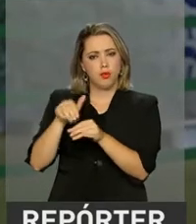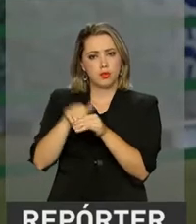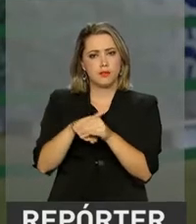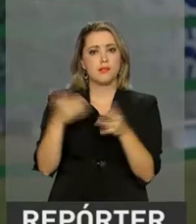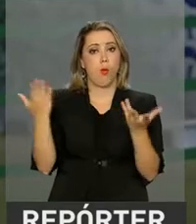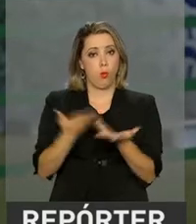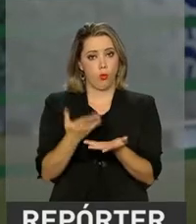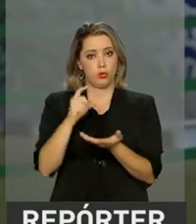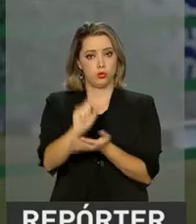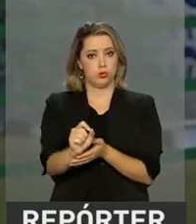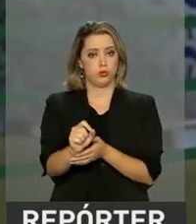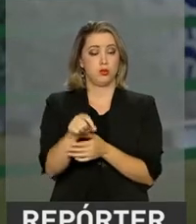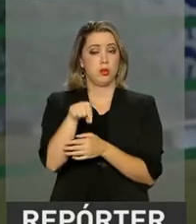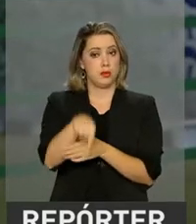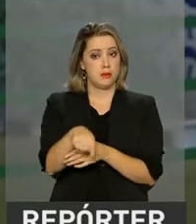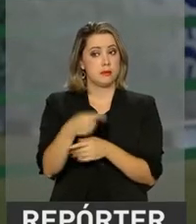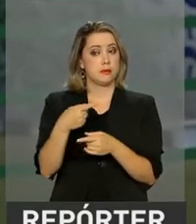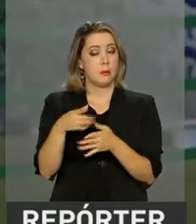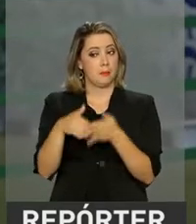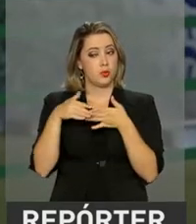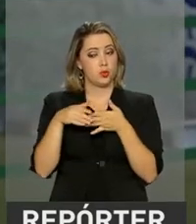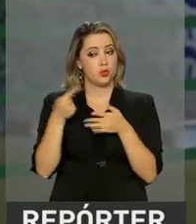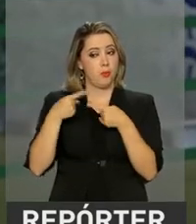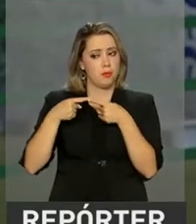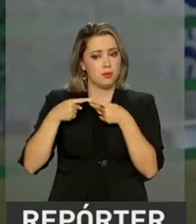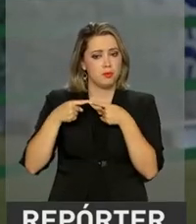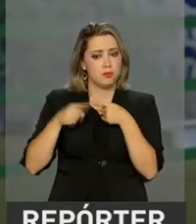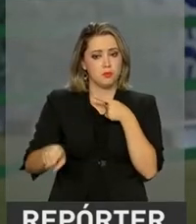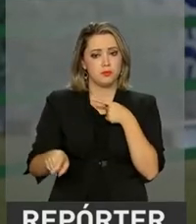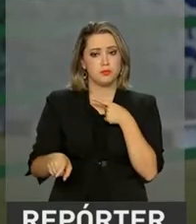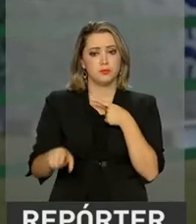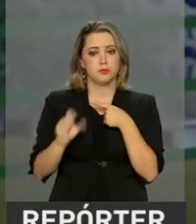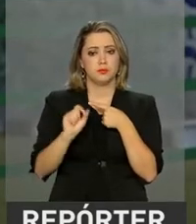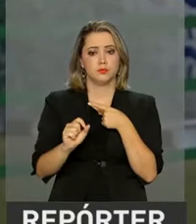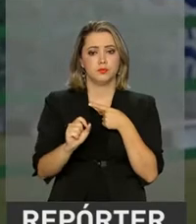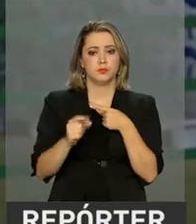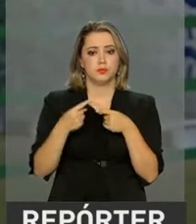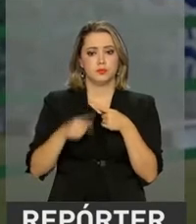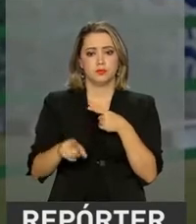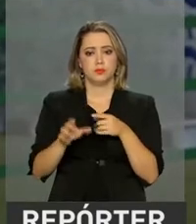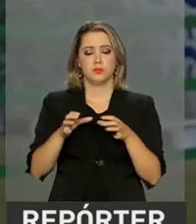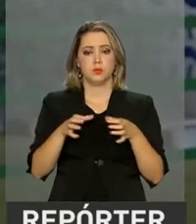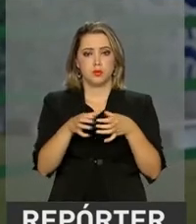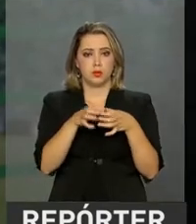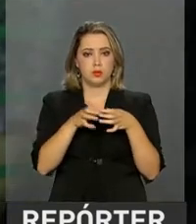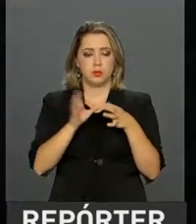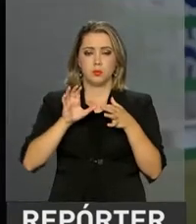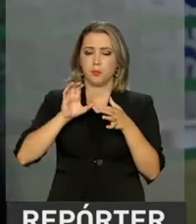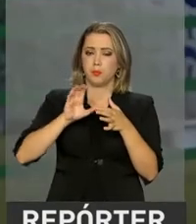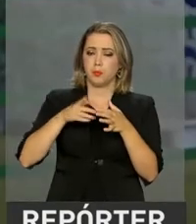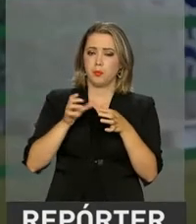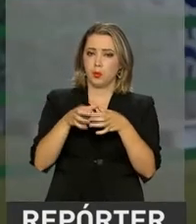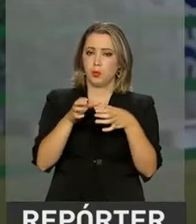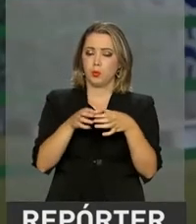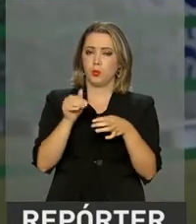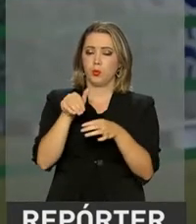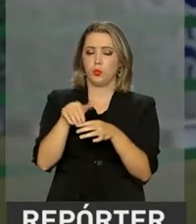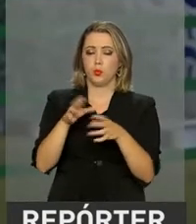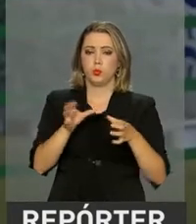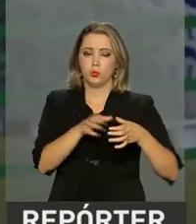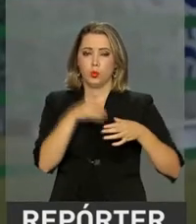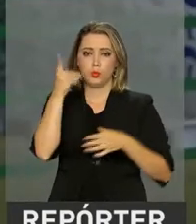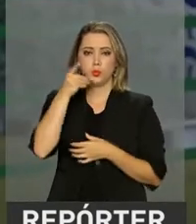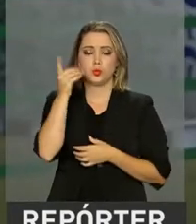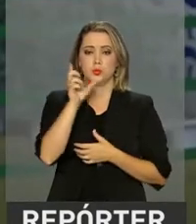de votação. Esse requerimento, ele foi negado pelo plenário, ou seja, ele não foi aprovado pelo